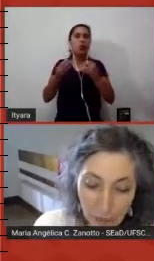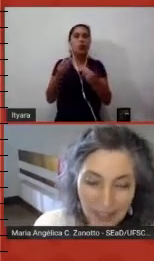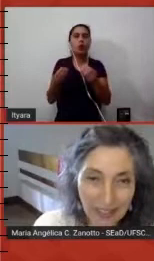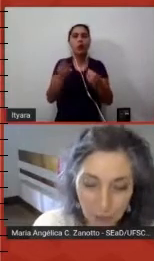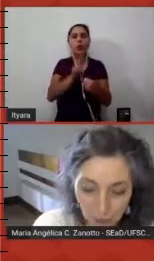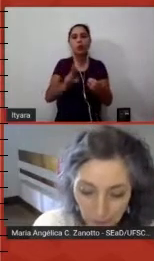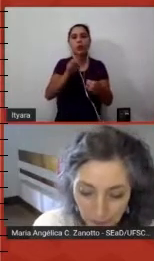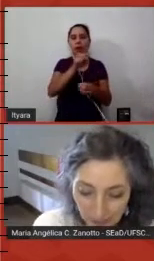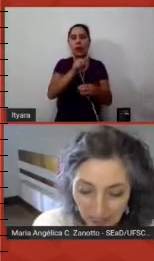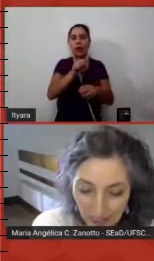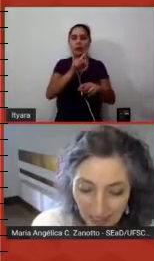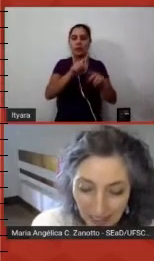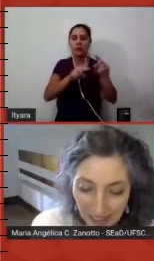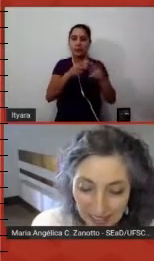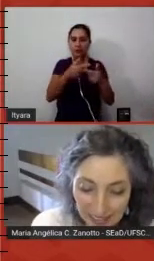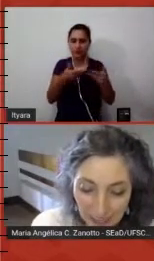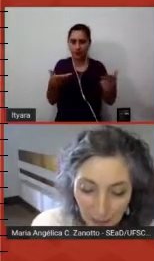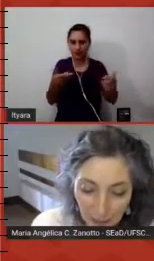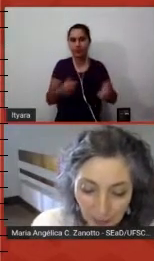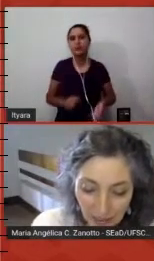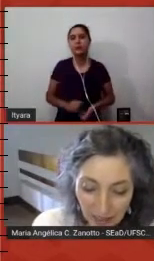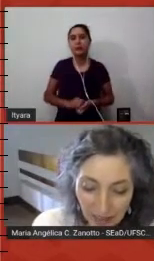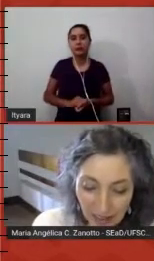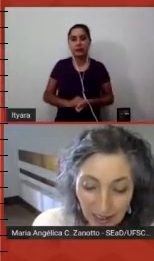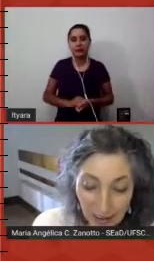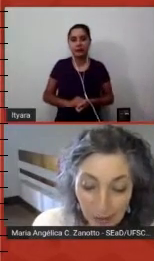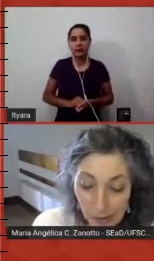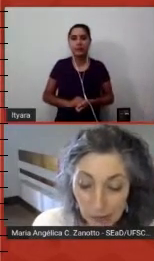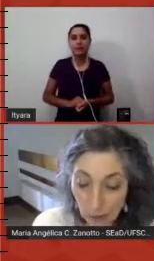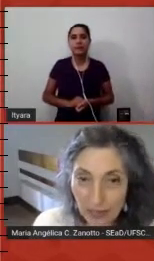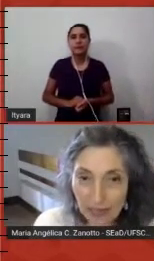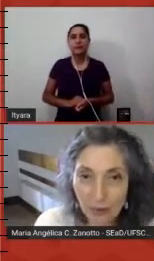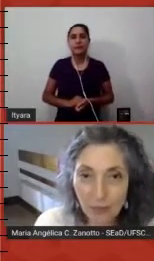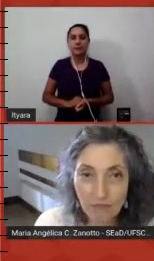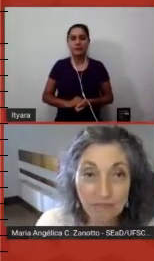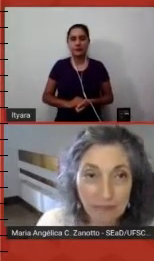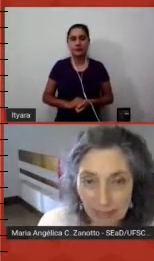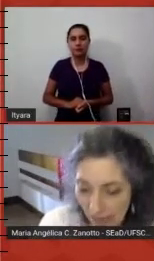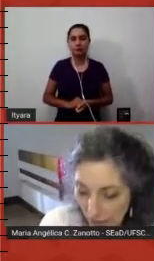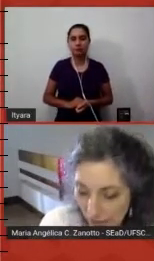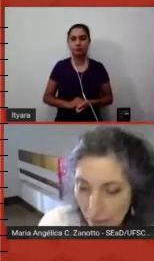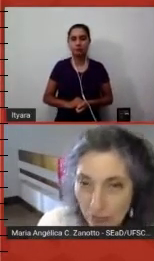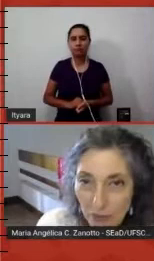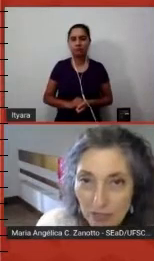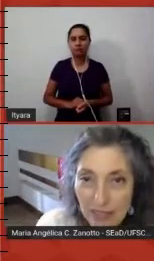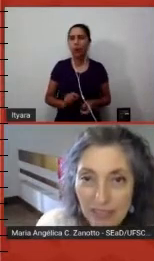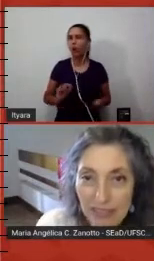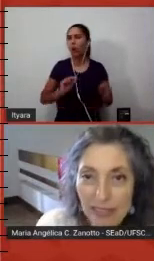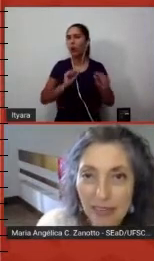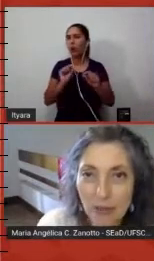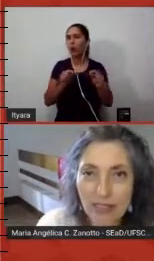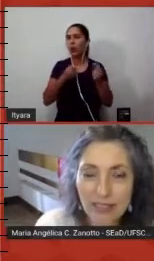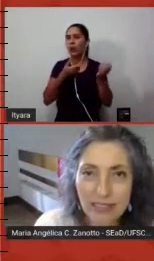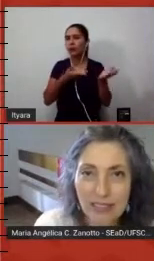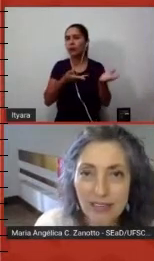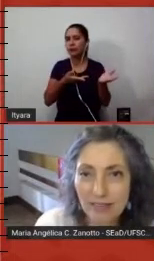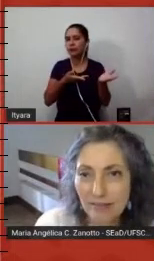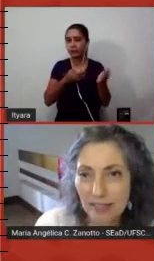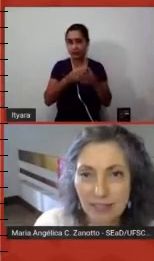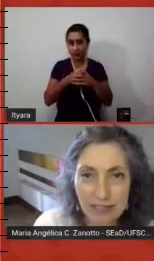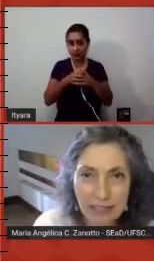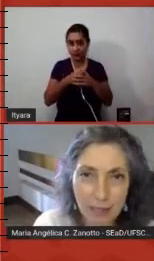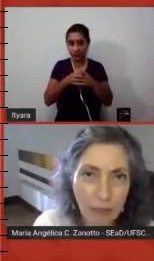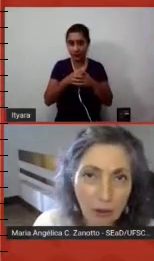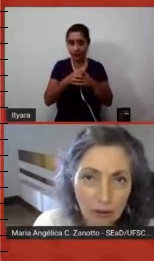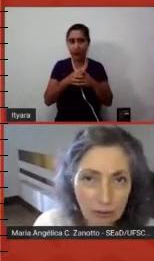desse instrumento. Então, o que eu trago aqui para vocês, né? Eu organizei